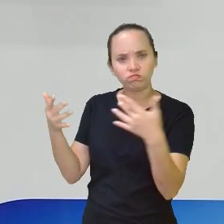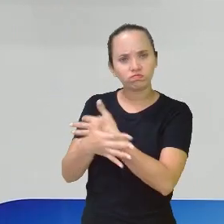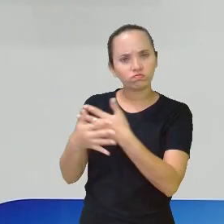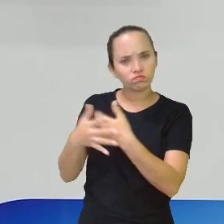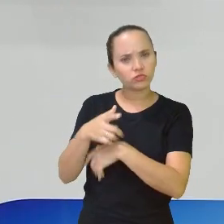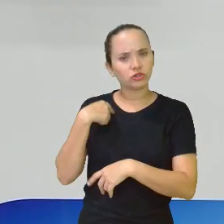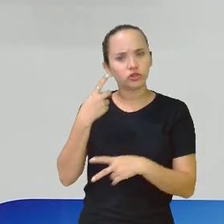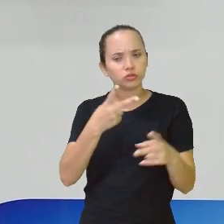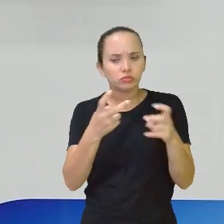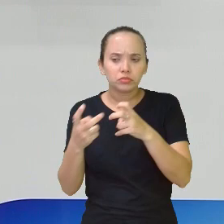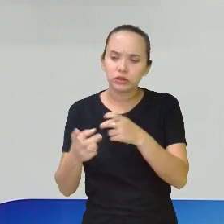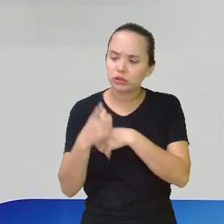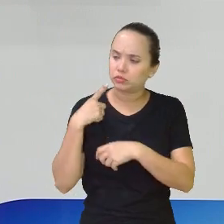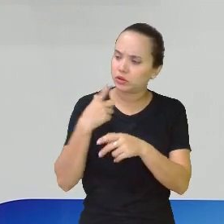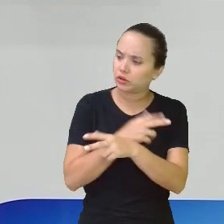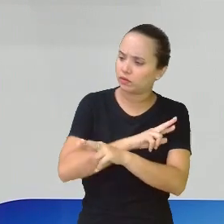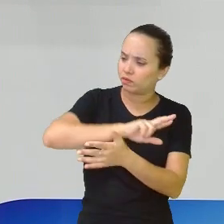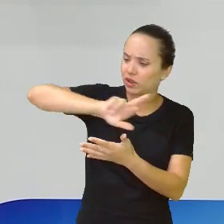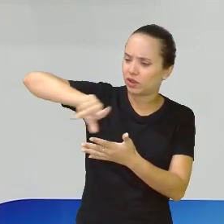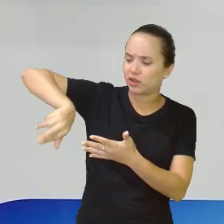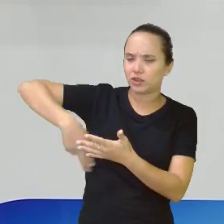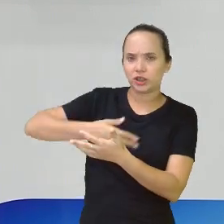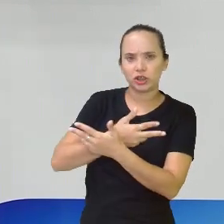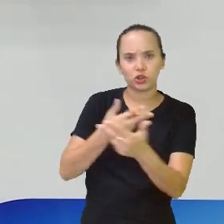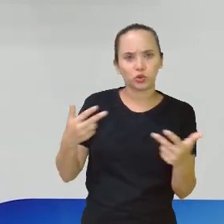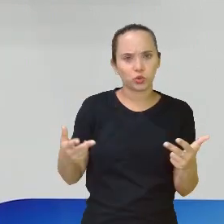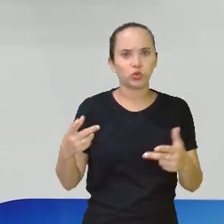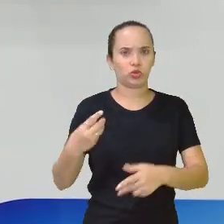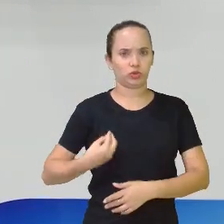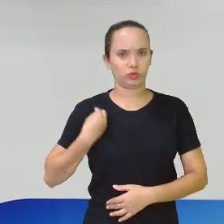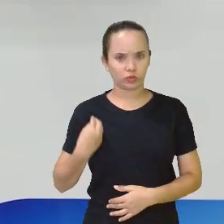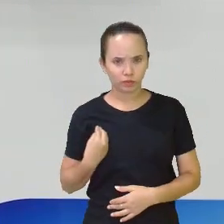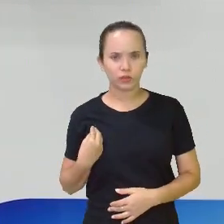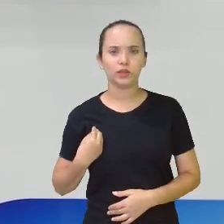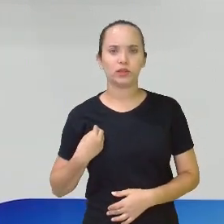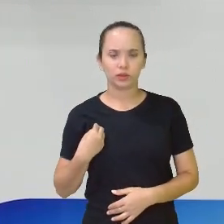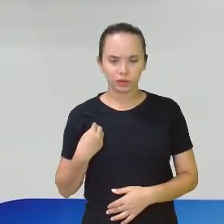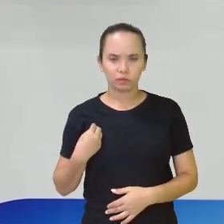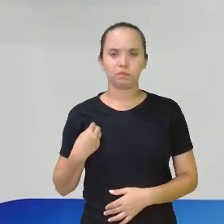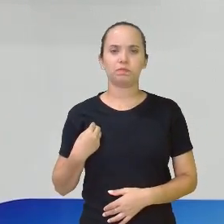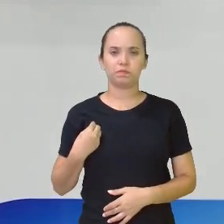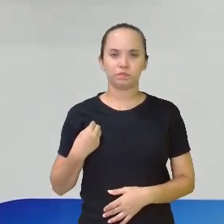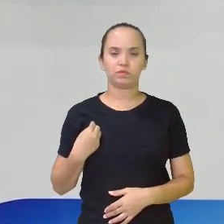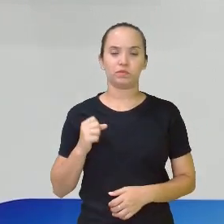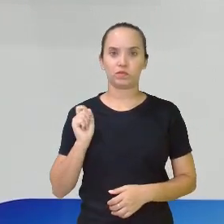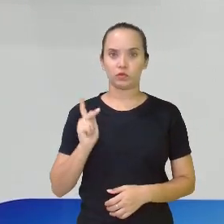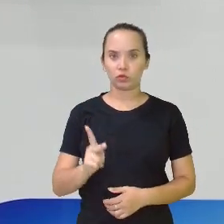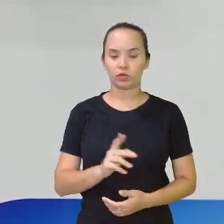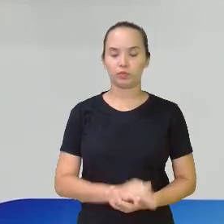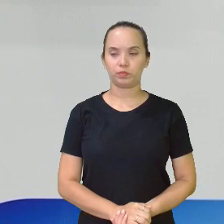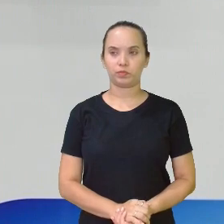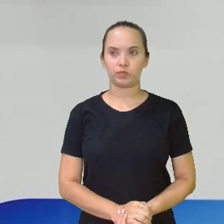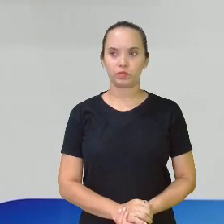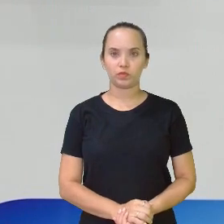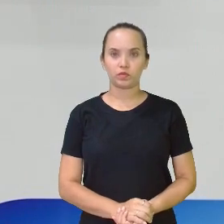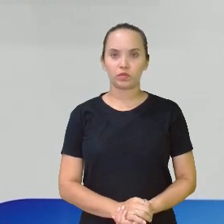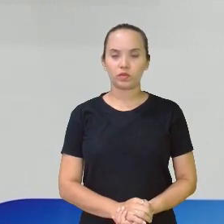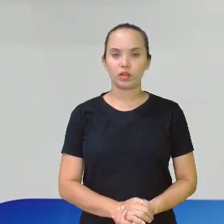em vários fatores, em vários elementos do nosso dia a dia, do nosso cotidiano, né? É